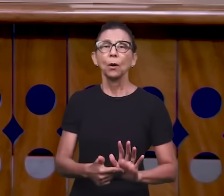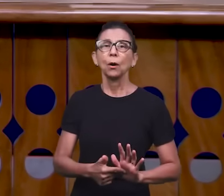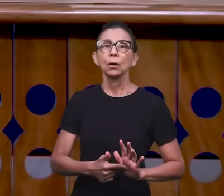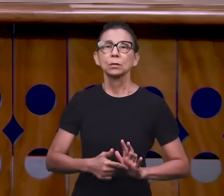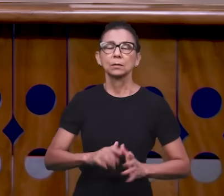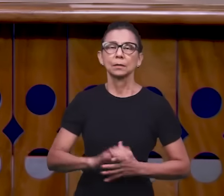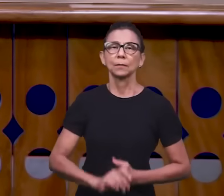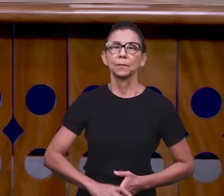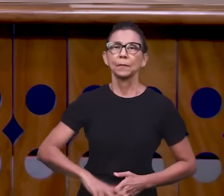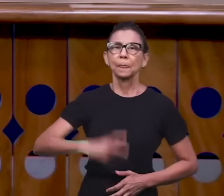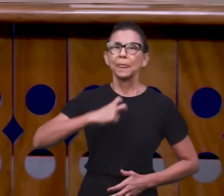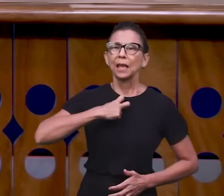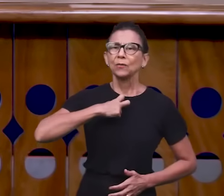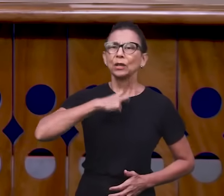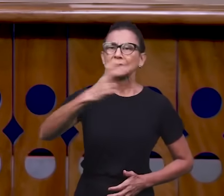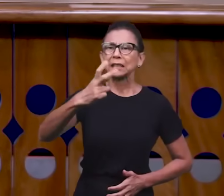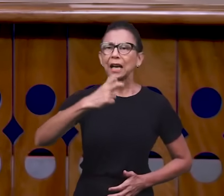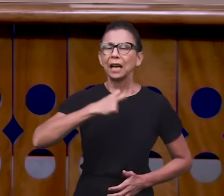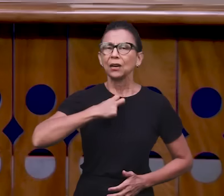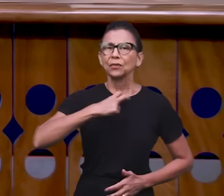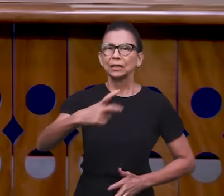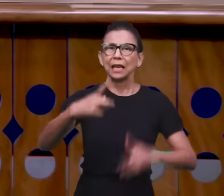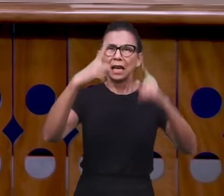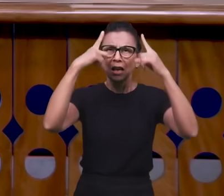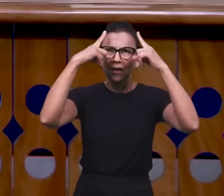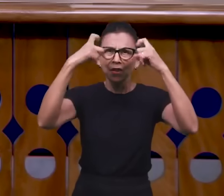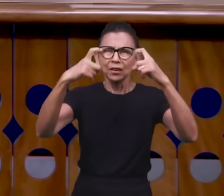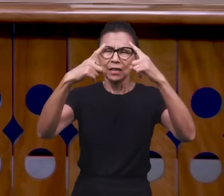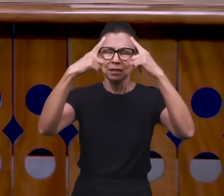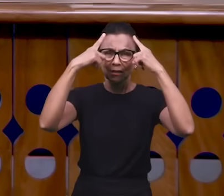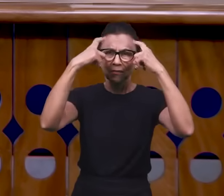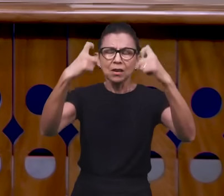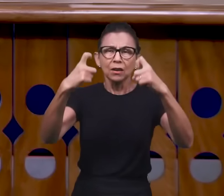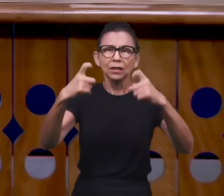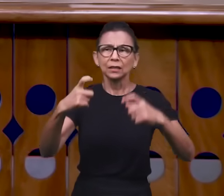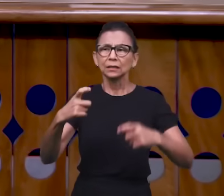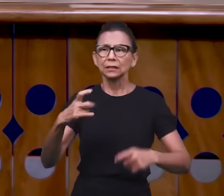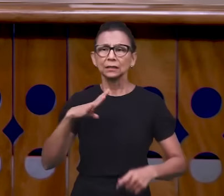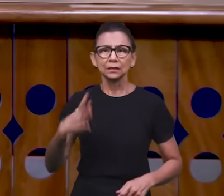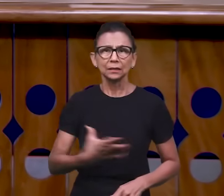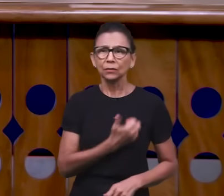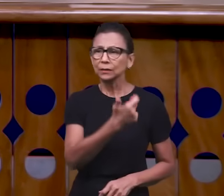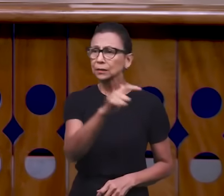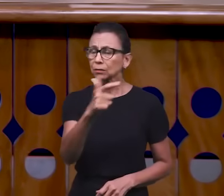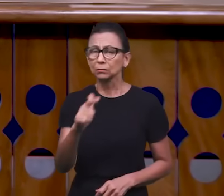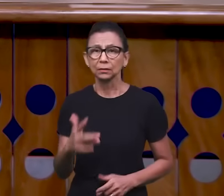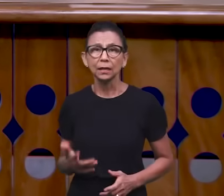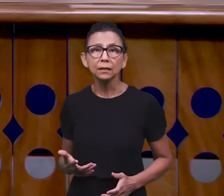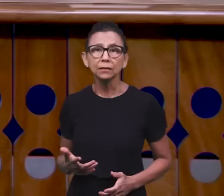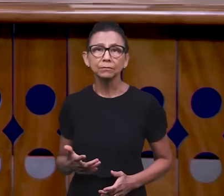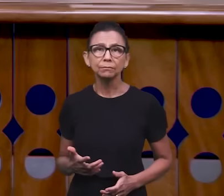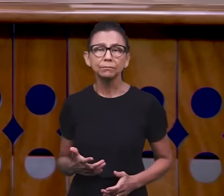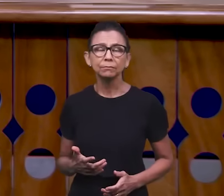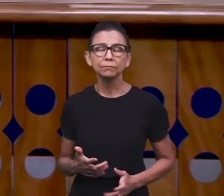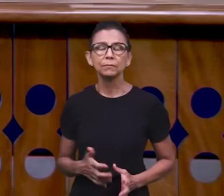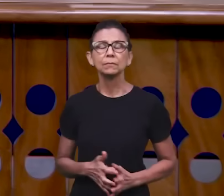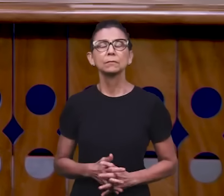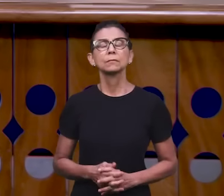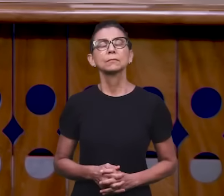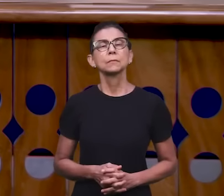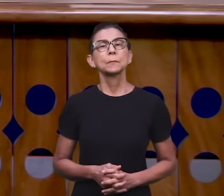assim, gritar-te-ei violência e não salvarás, no capítulo 1, versículo 2 de